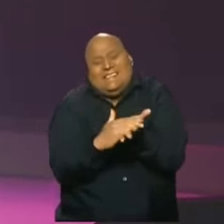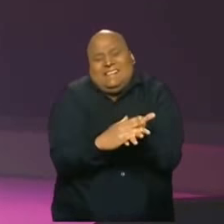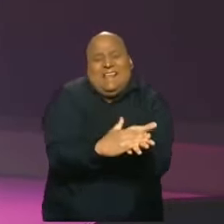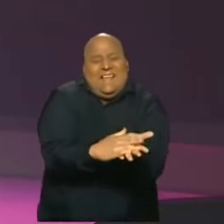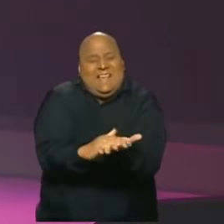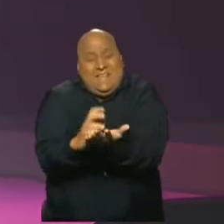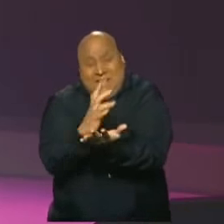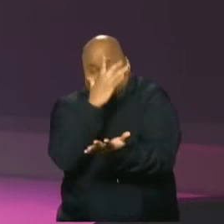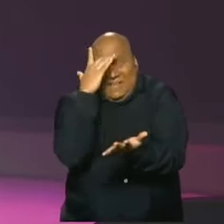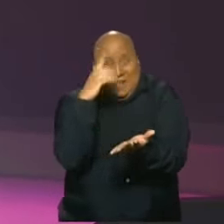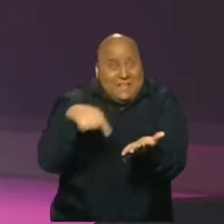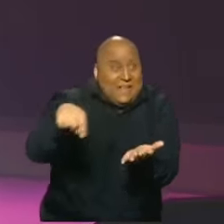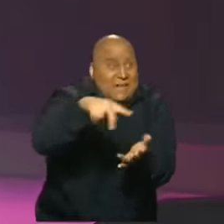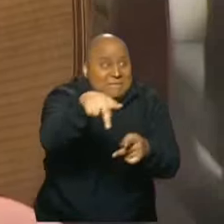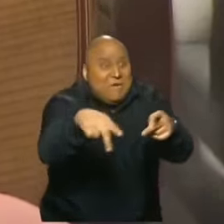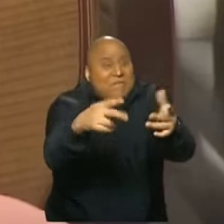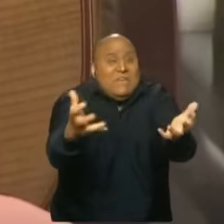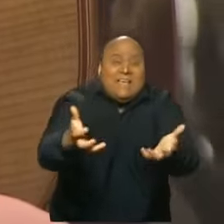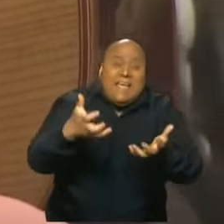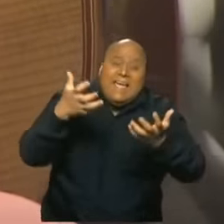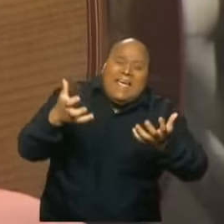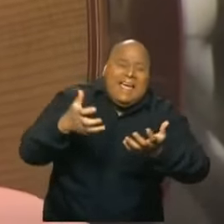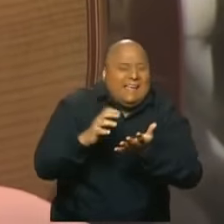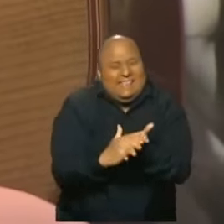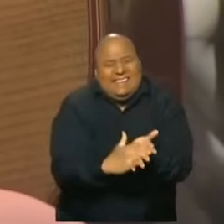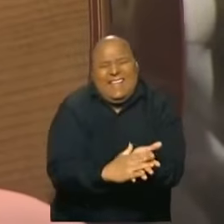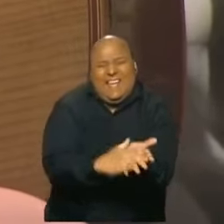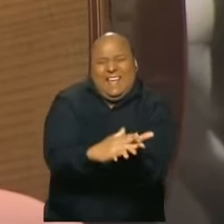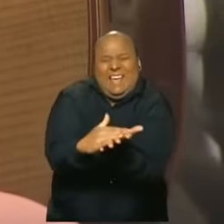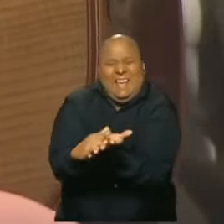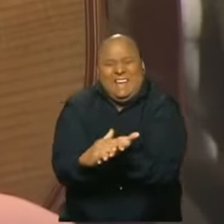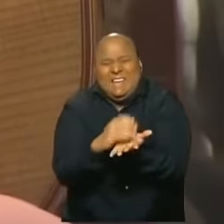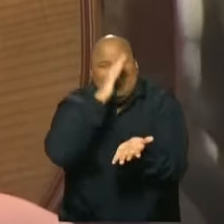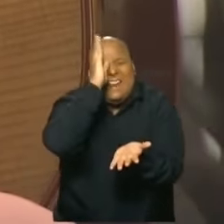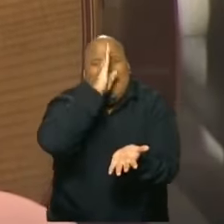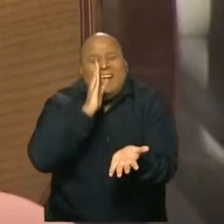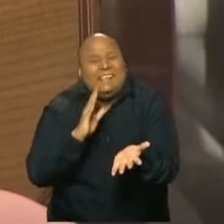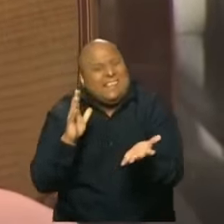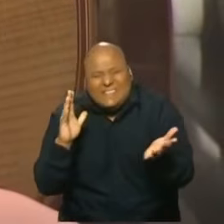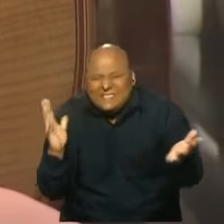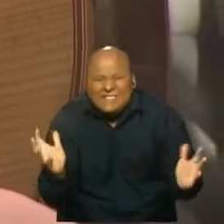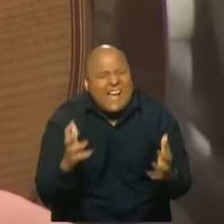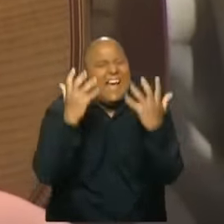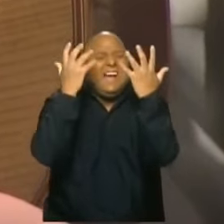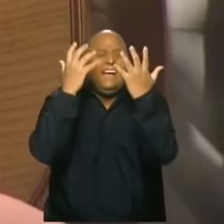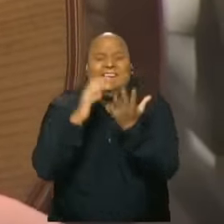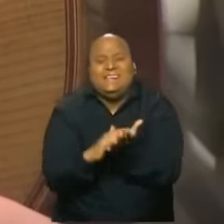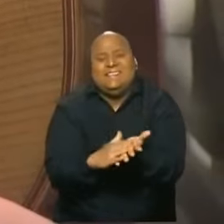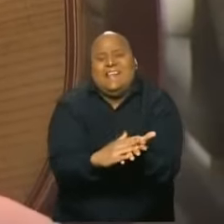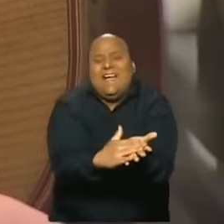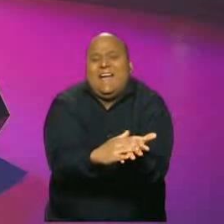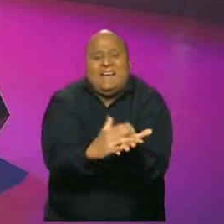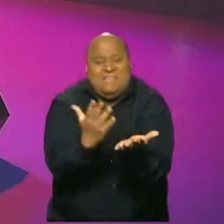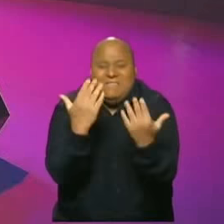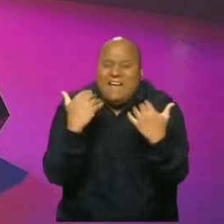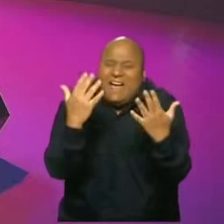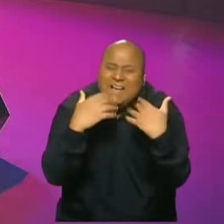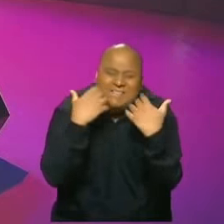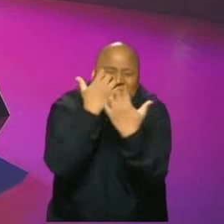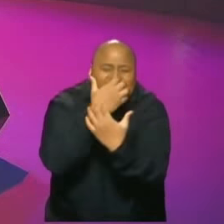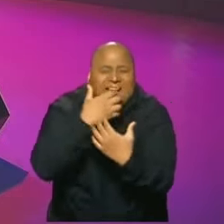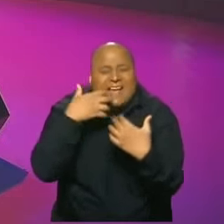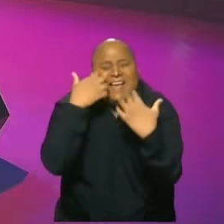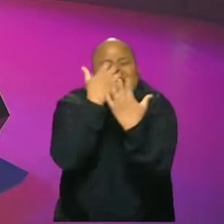Quem está pedindo é a voz do povo do país. Viva o samba, vamos